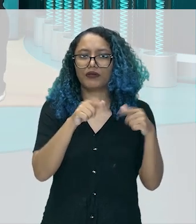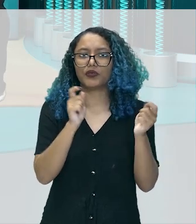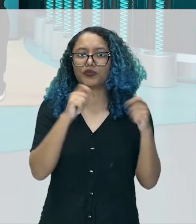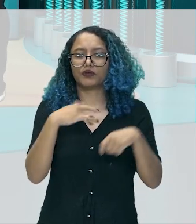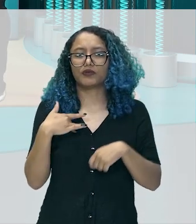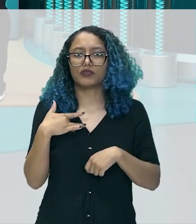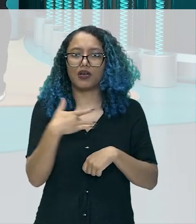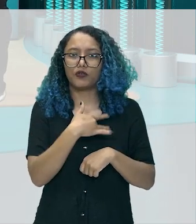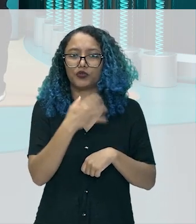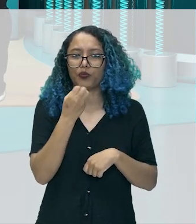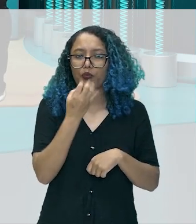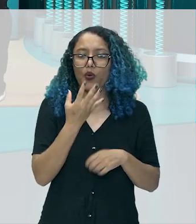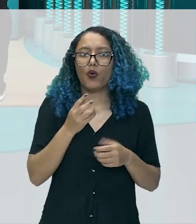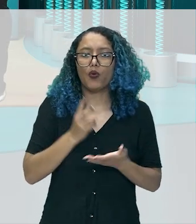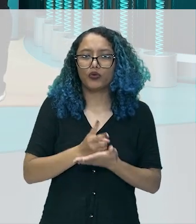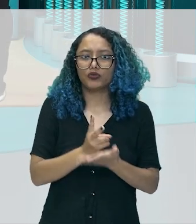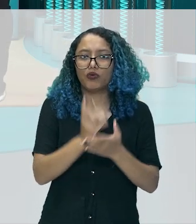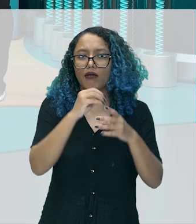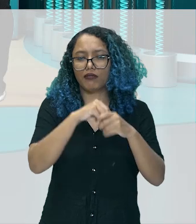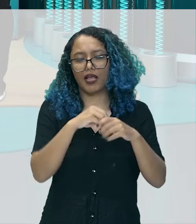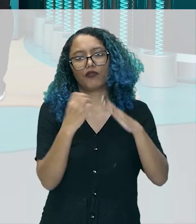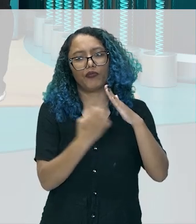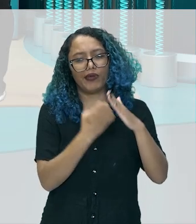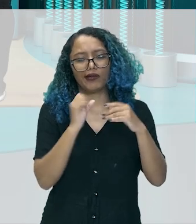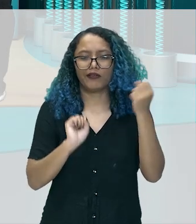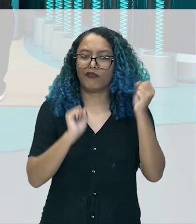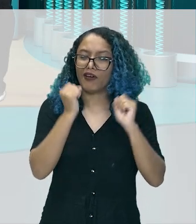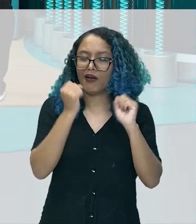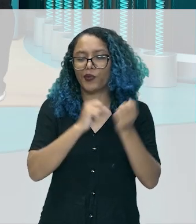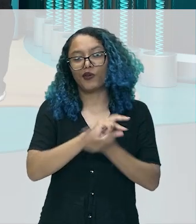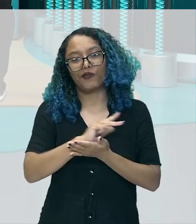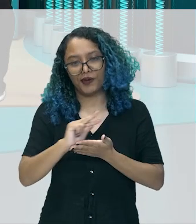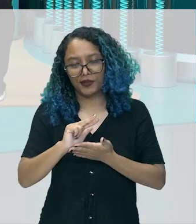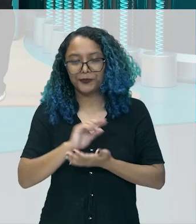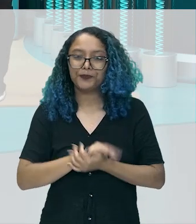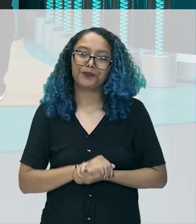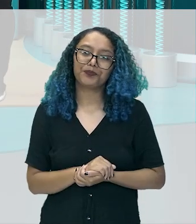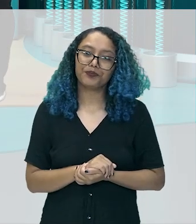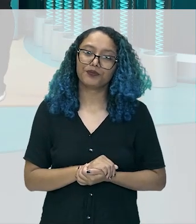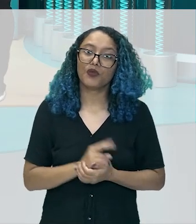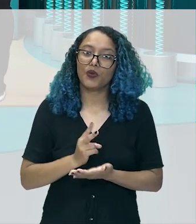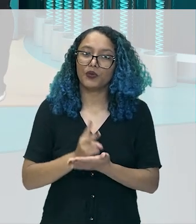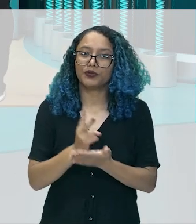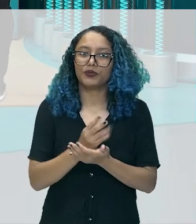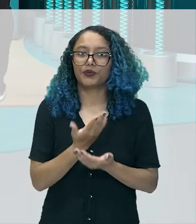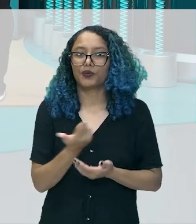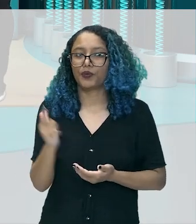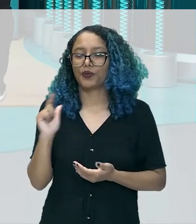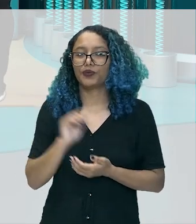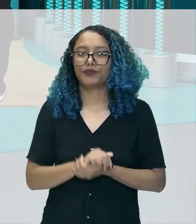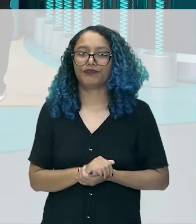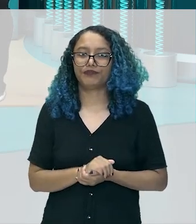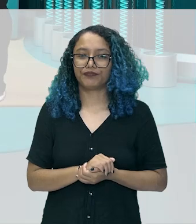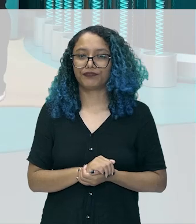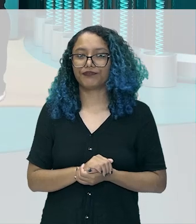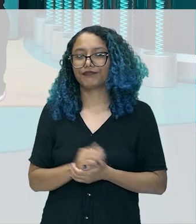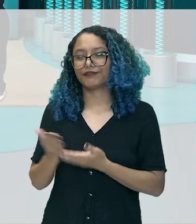de um espaço, dali onde ele trabalha, tá? De uma empresa, de uma escola, de uma,